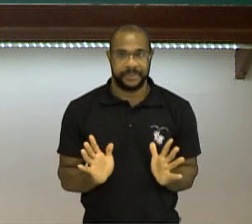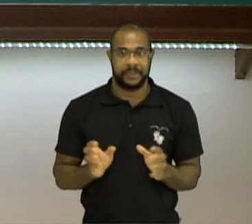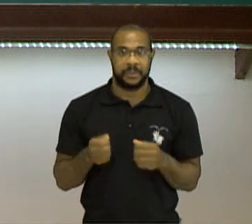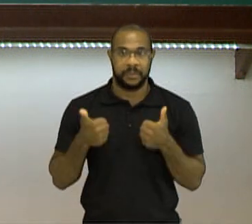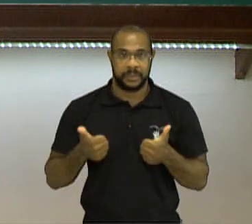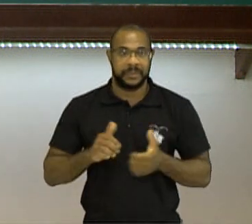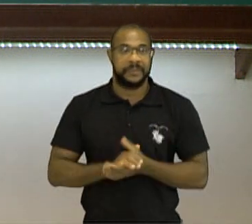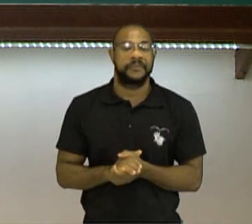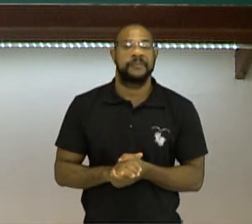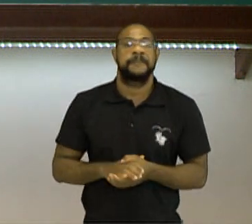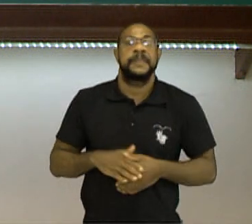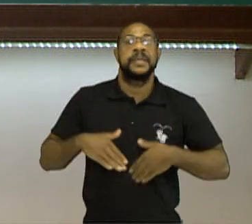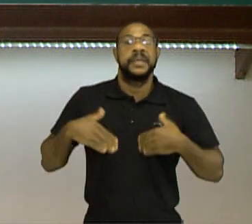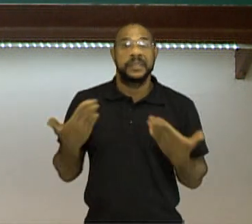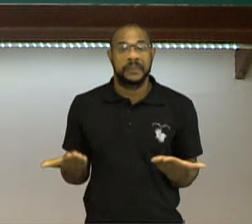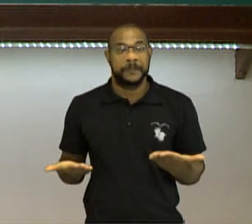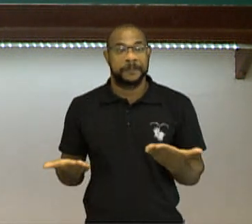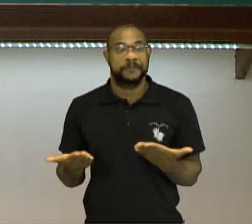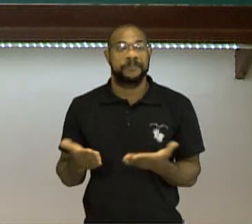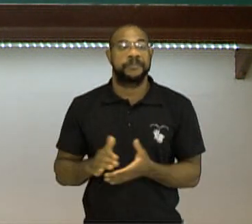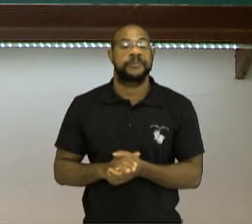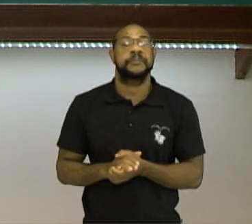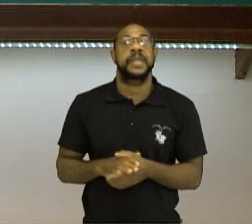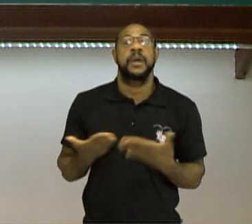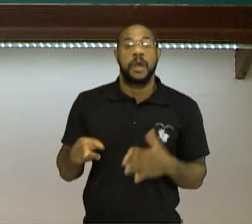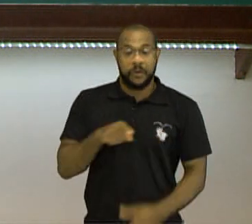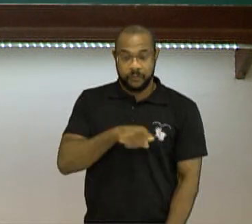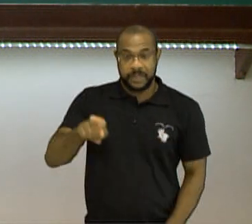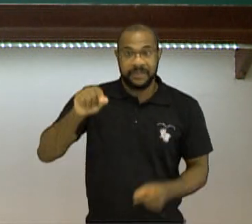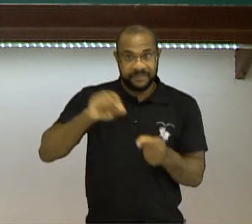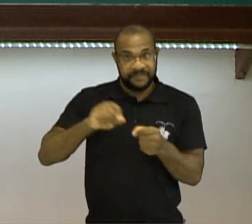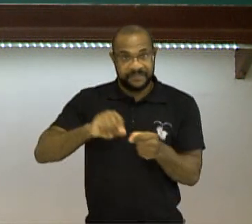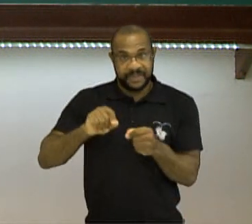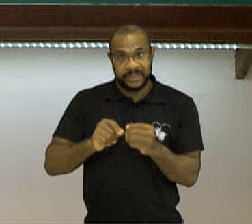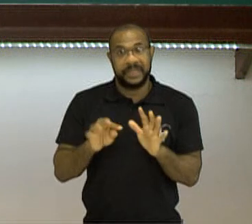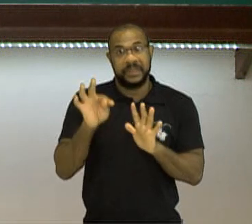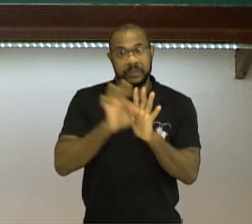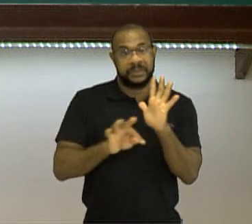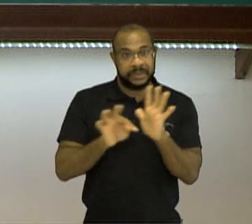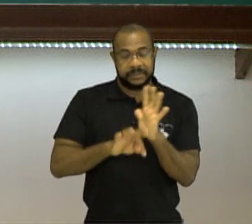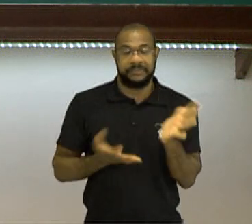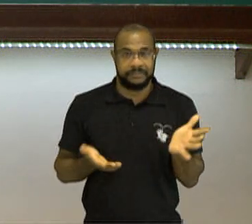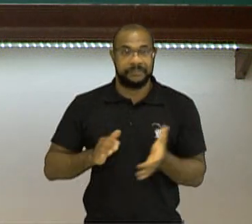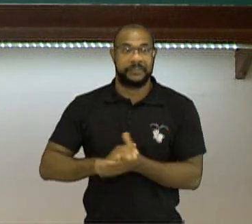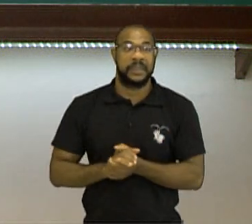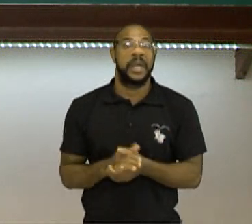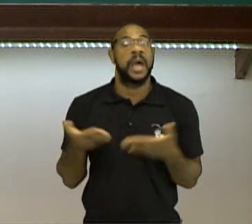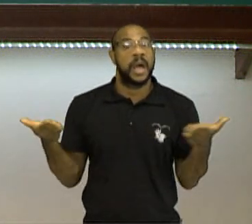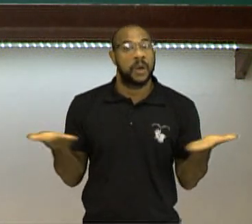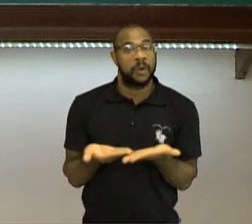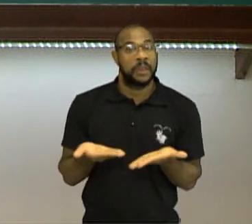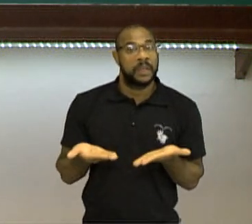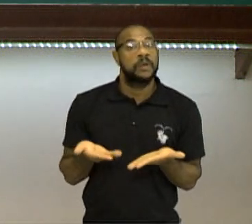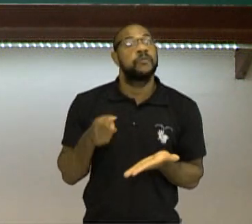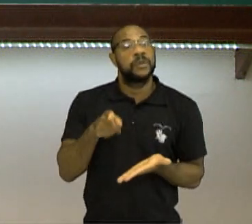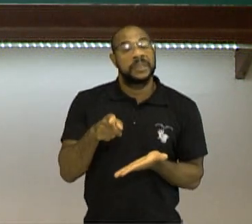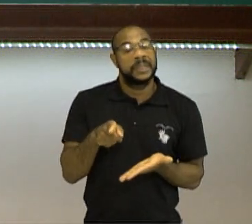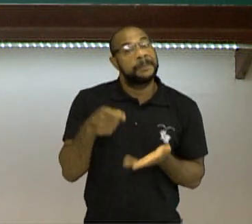qual tese estaria defendendo sobre os limites da liberdade. Agora, você